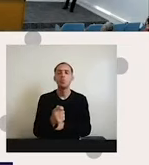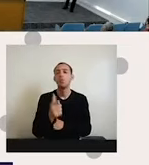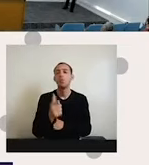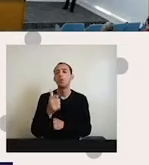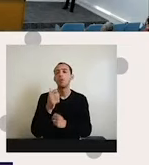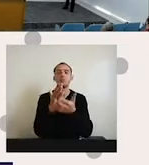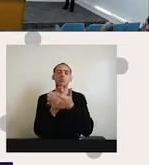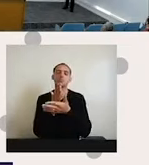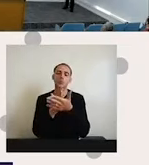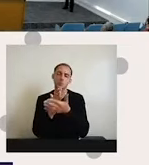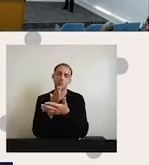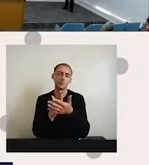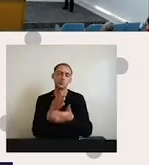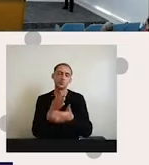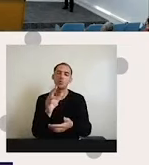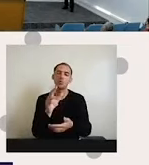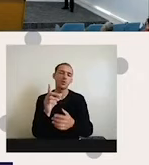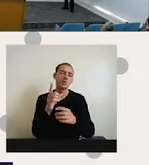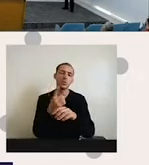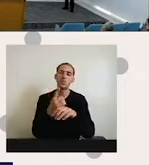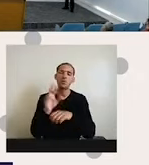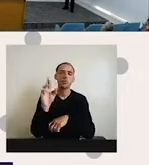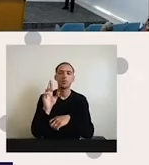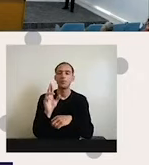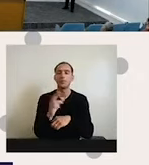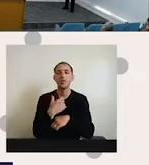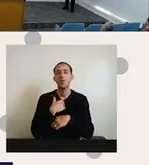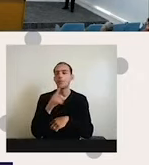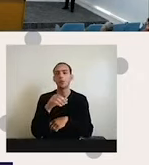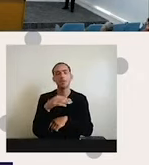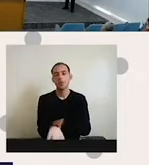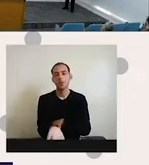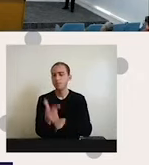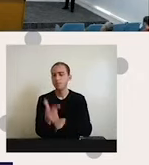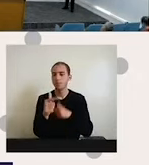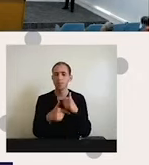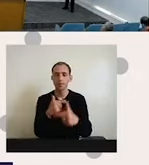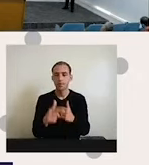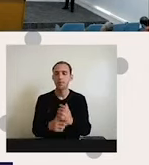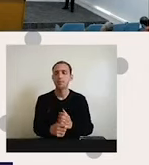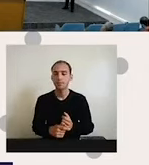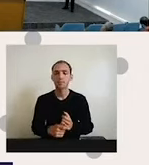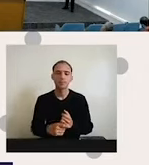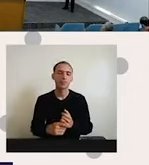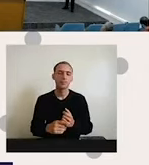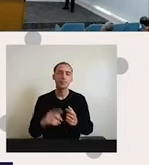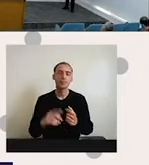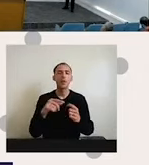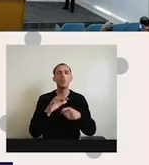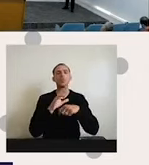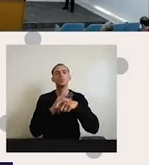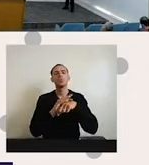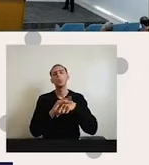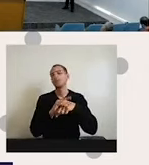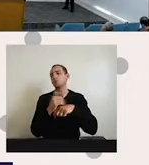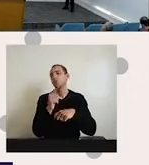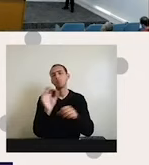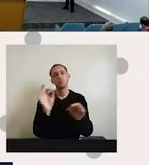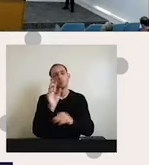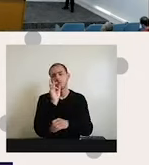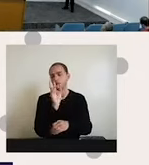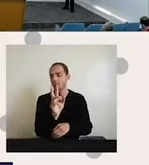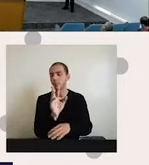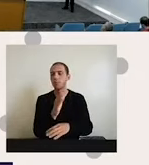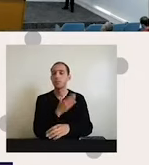estava trabalhando, não, doutor, essa doença não tem nada a ver com o meu trabalho, que aí, particularmente, para mim, eu acho que não deveria existir